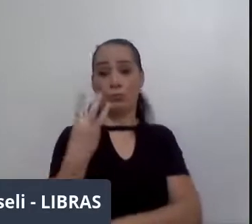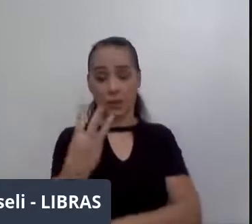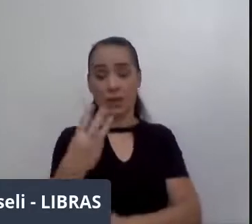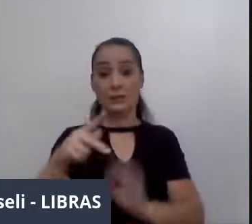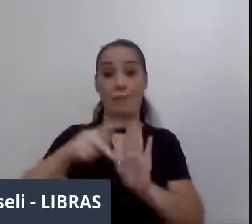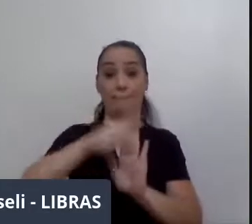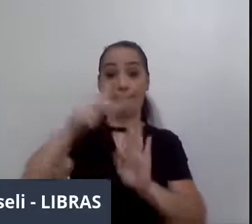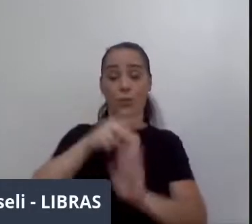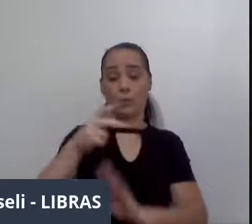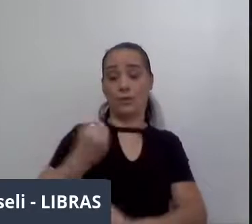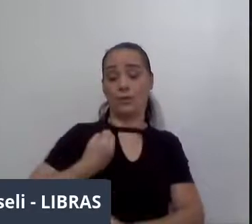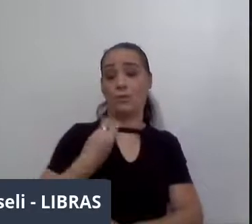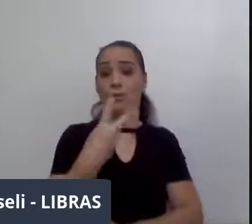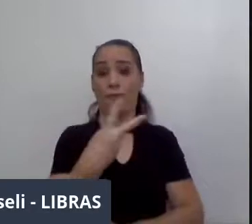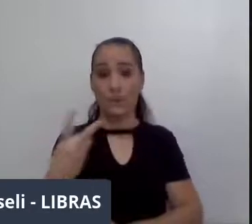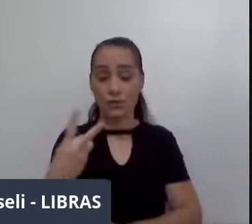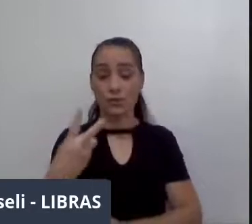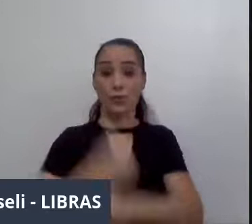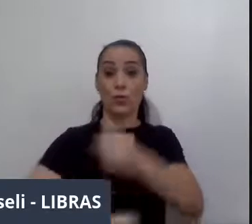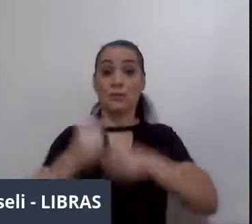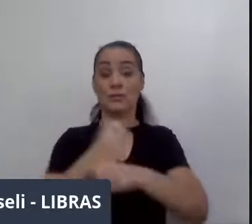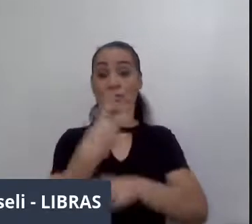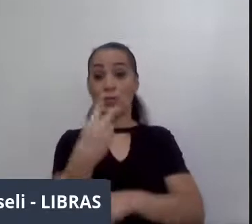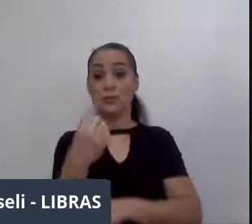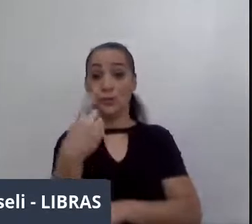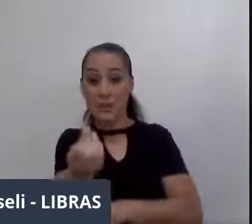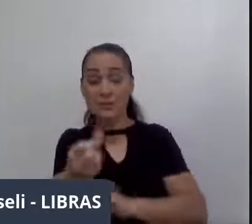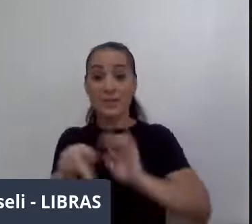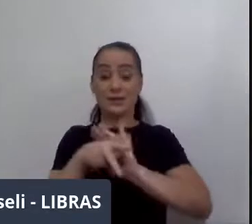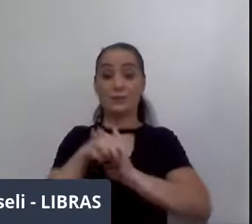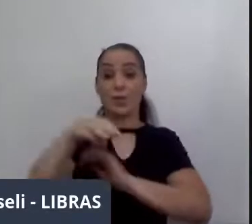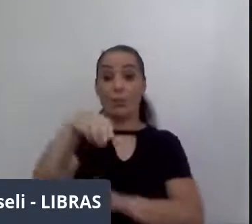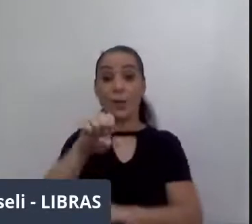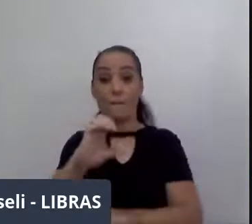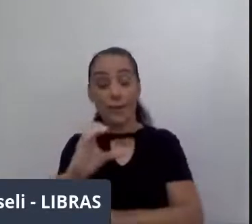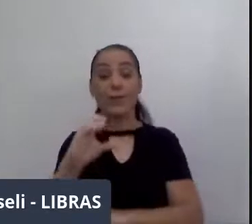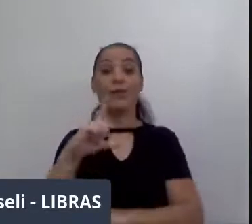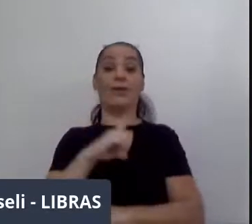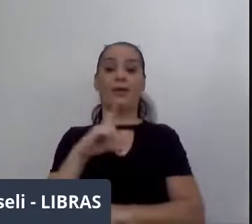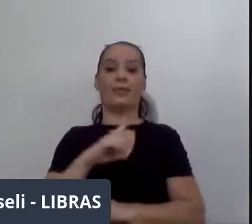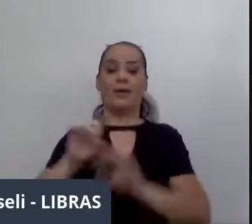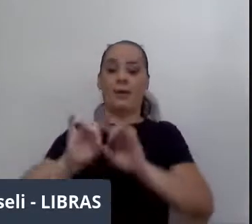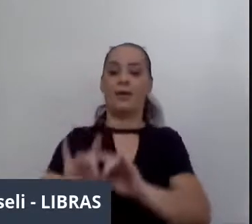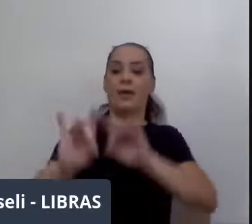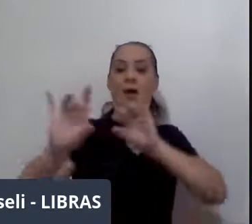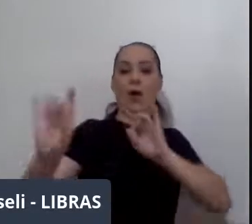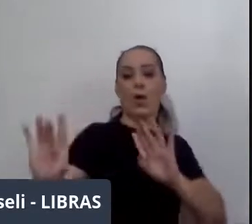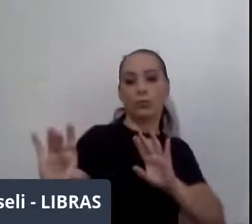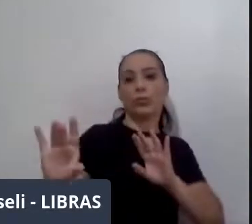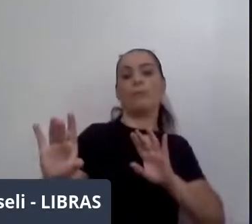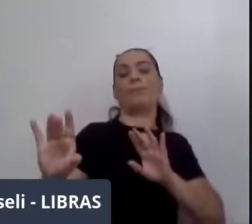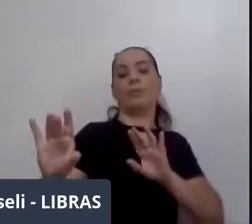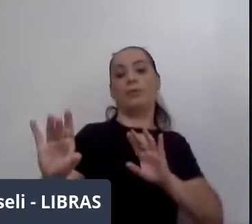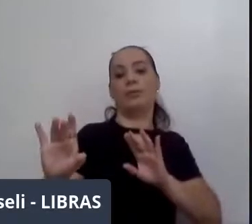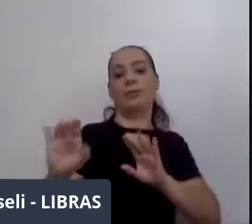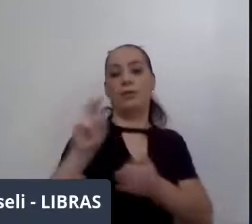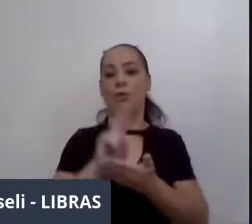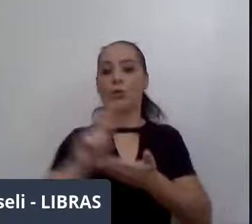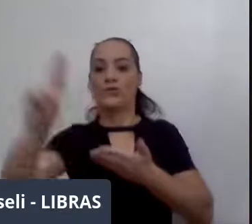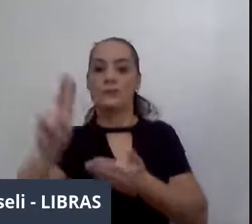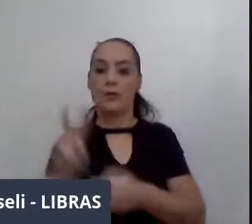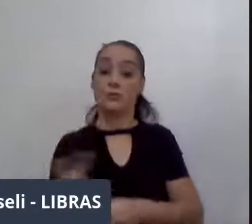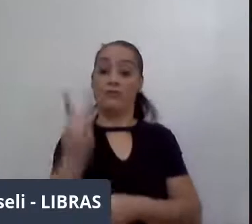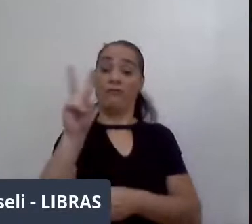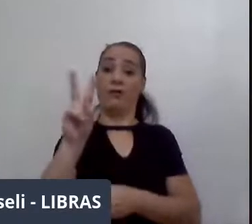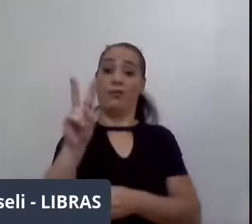número 22 de 2016 do MEC, nós temos aí uma autonomia das universidades em estabelecer valores. Então,